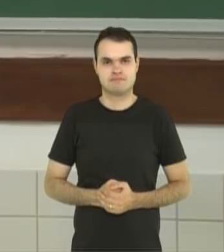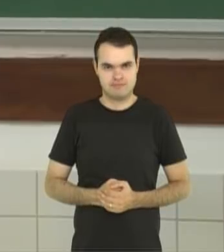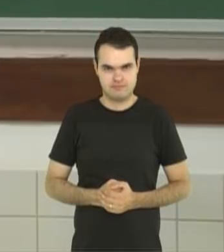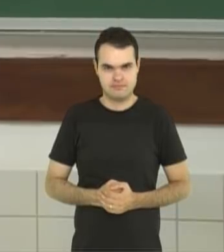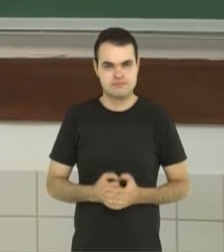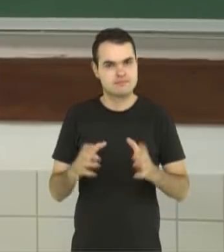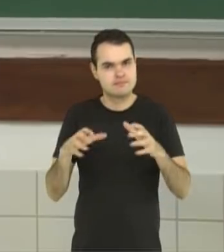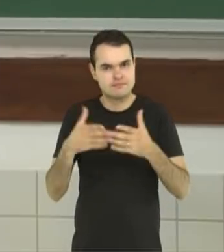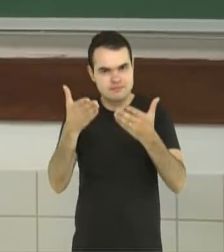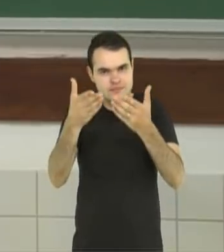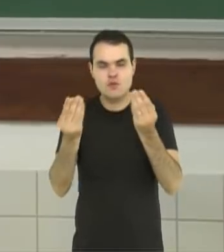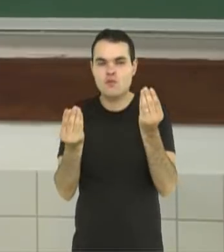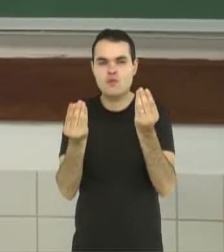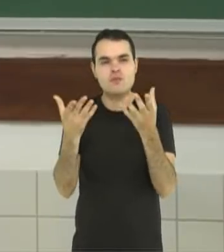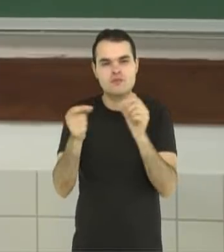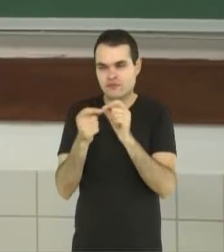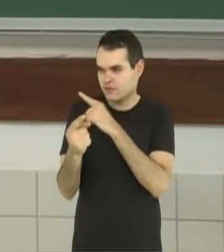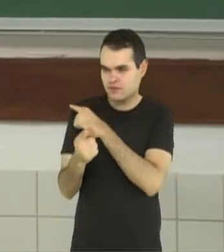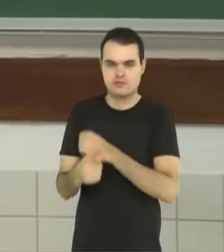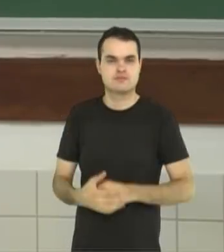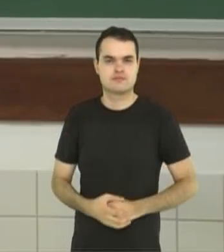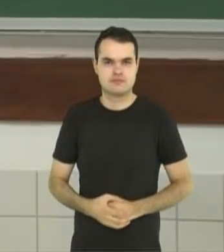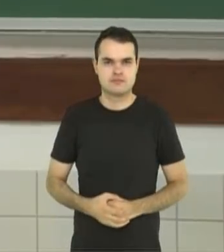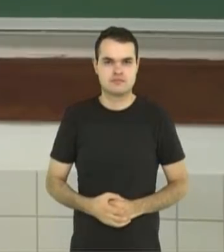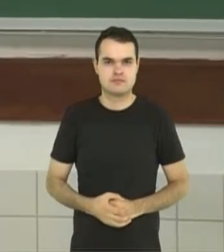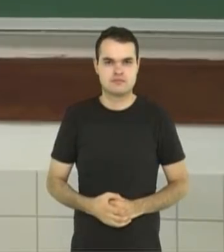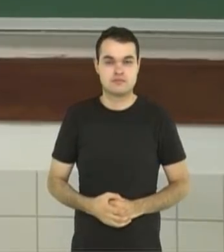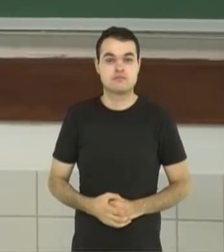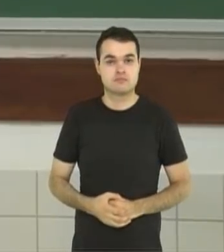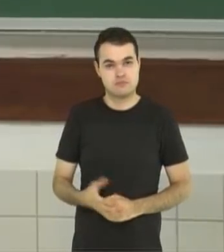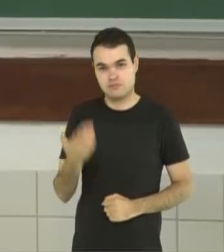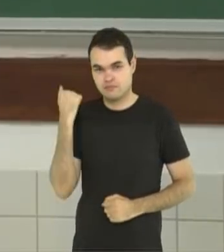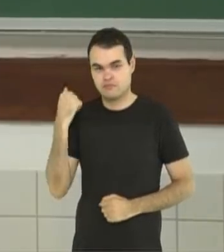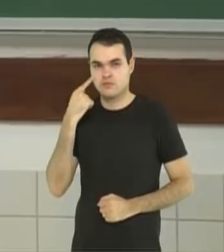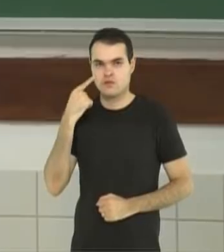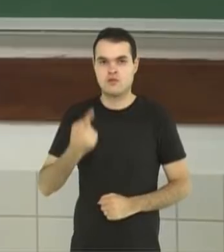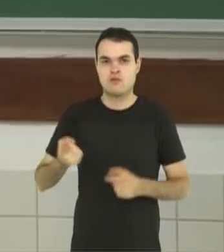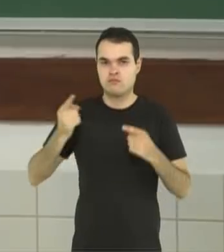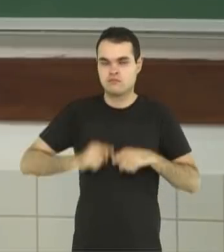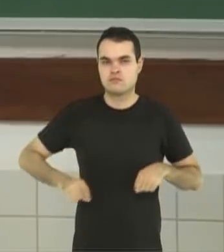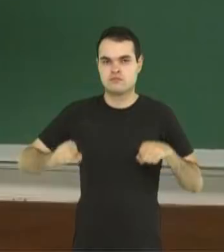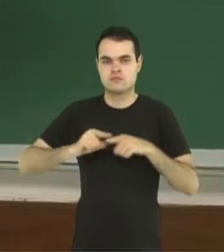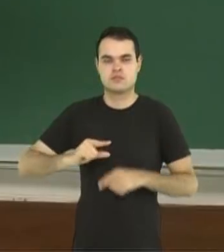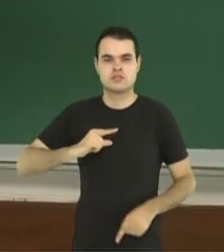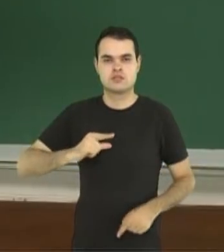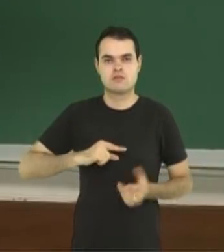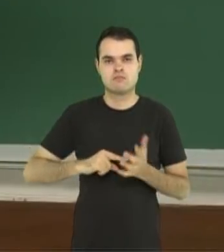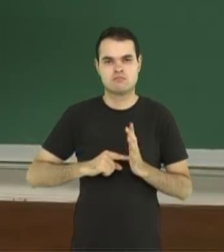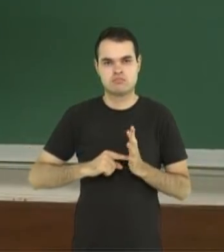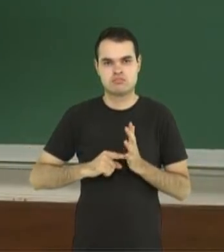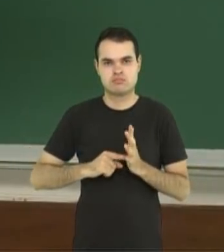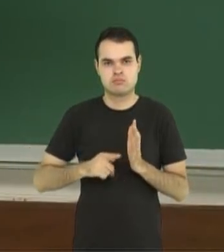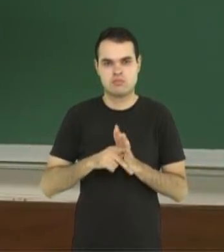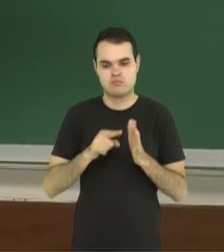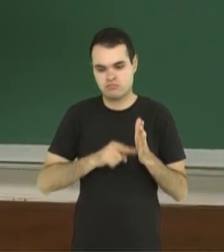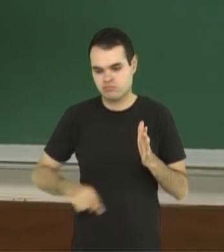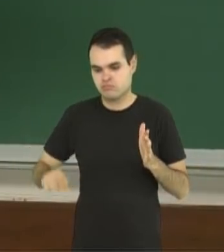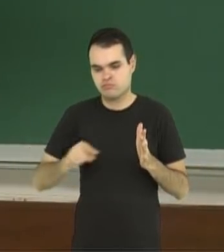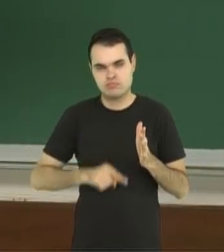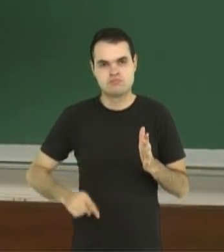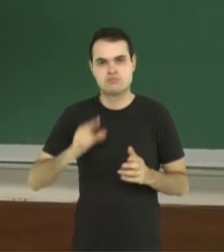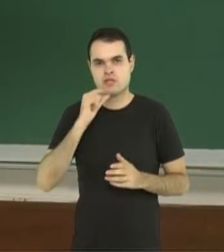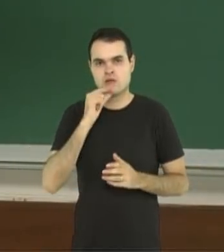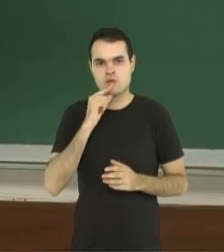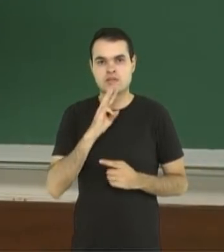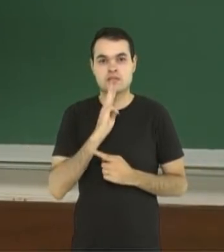E aí, turminha, como que vocês realizaram esse exercício? Então, vamos lá, retomando aqui. Então, eu tenho lá um motor que ele está bombeando